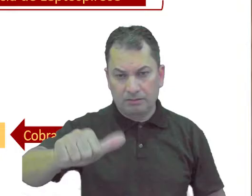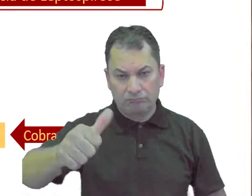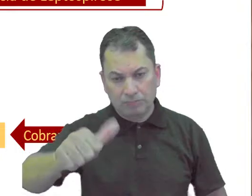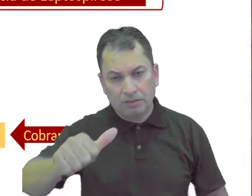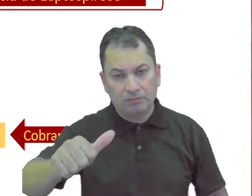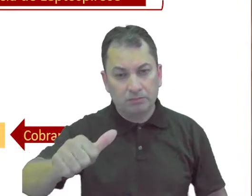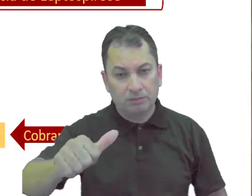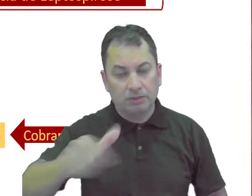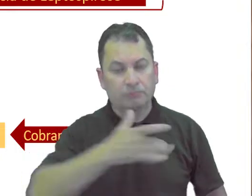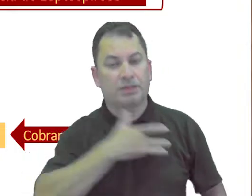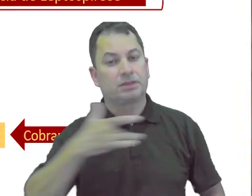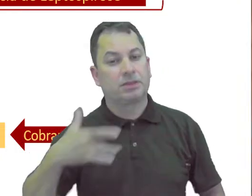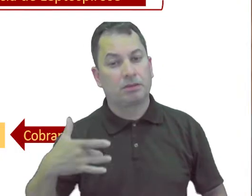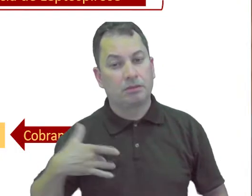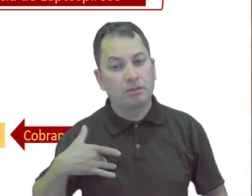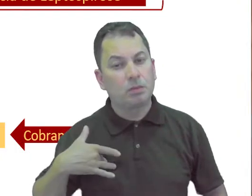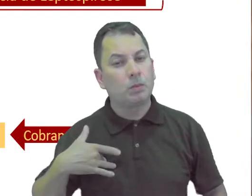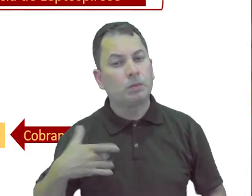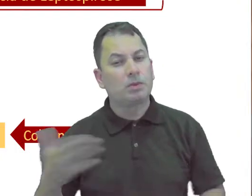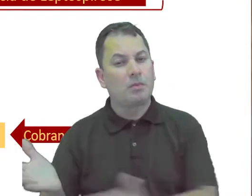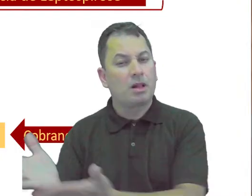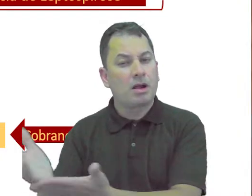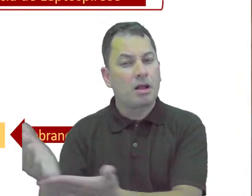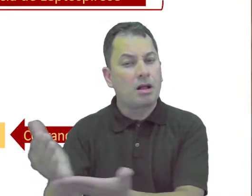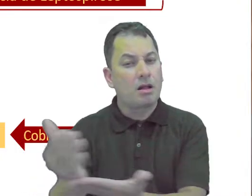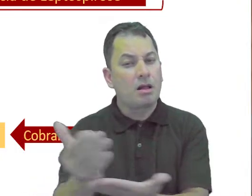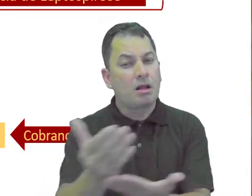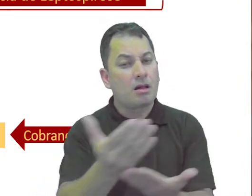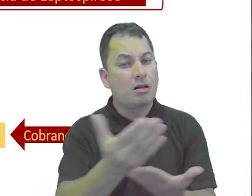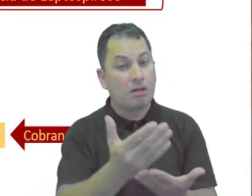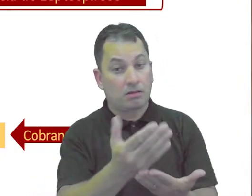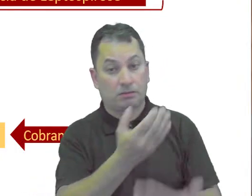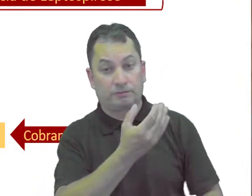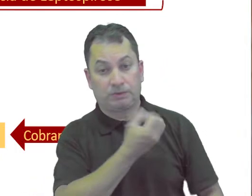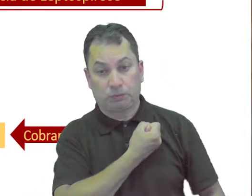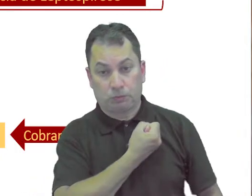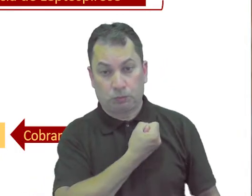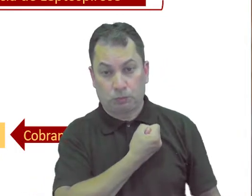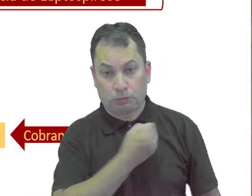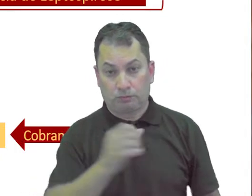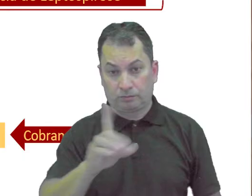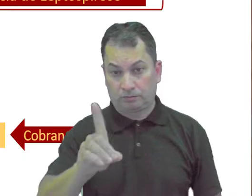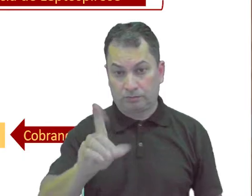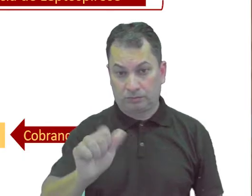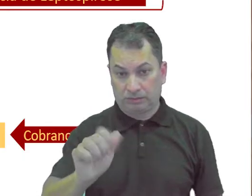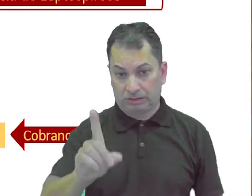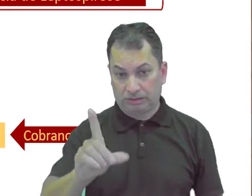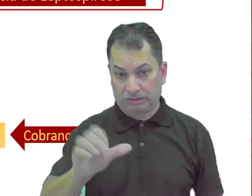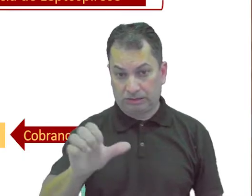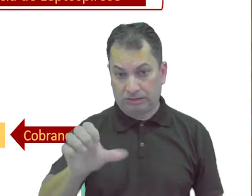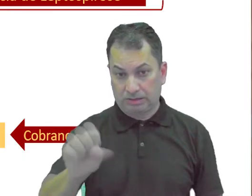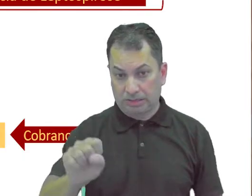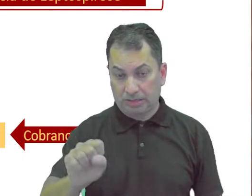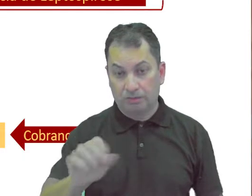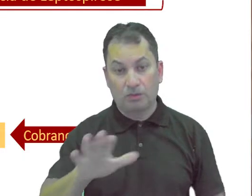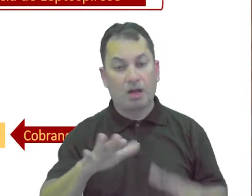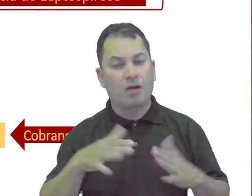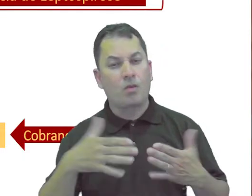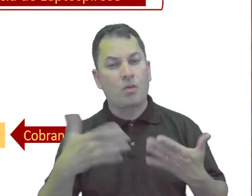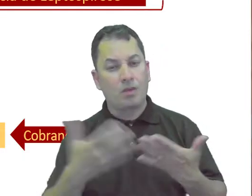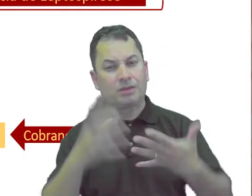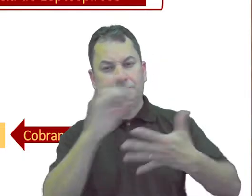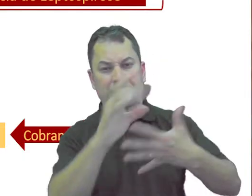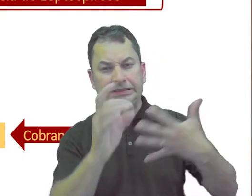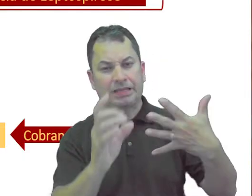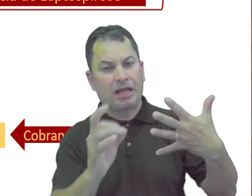levantando uma série de dados que estão disponíveis, né? Principalmente em escalas geográficas não muito